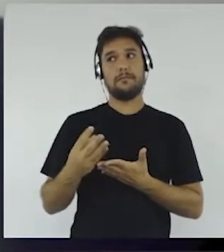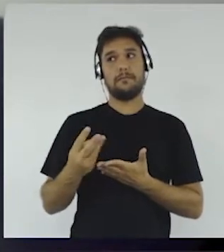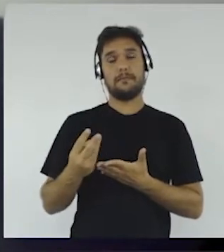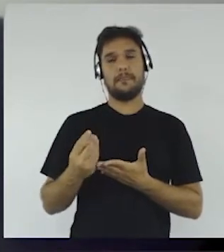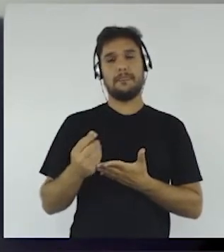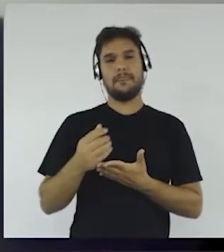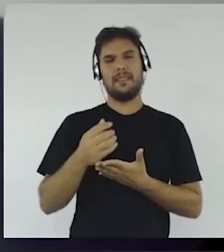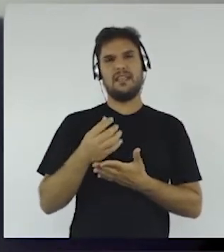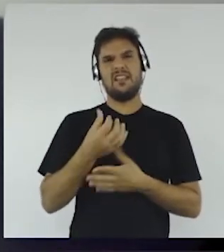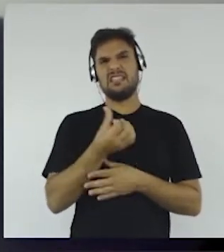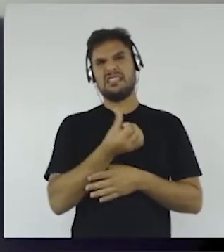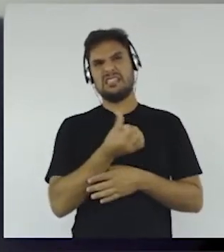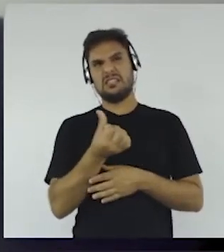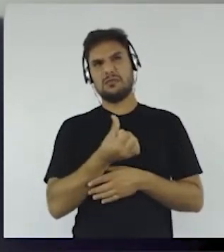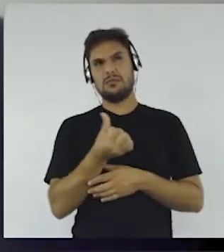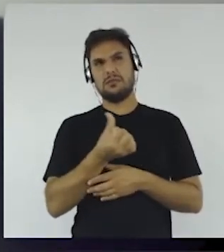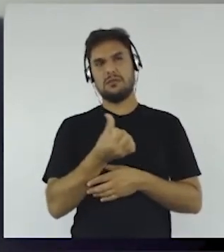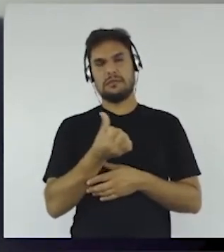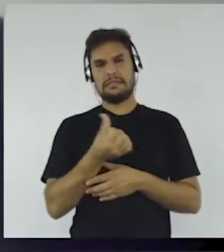sexta,